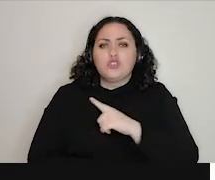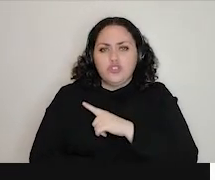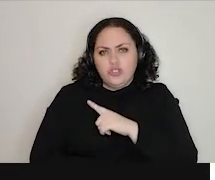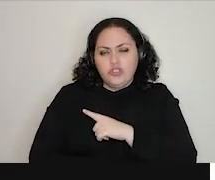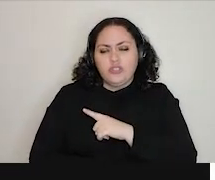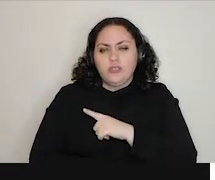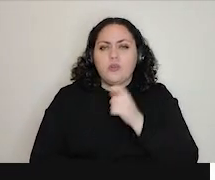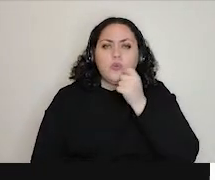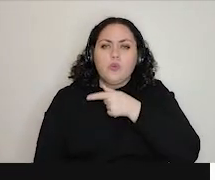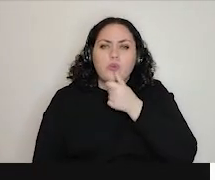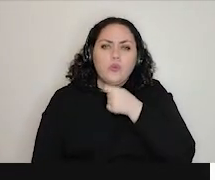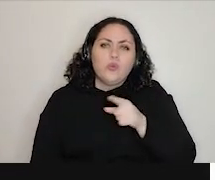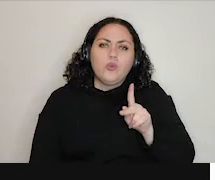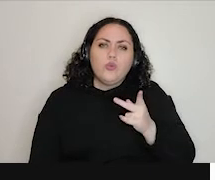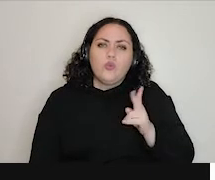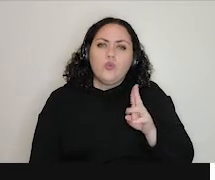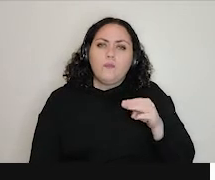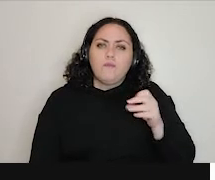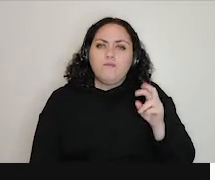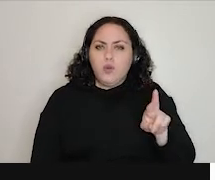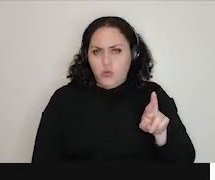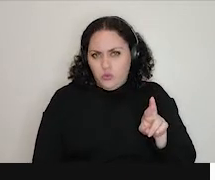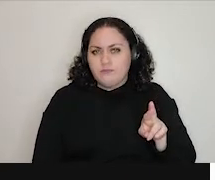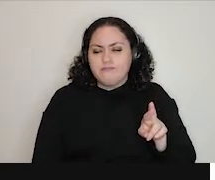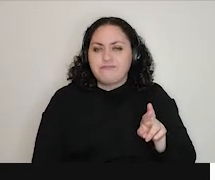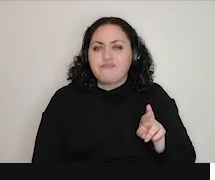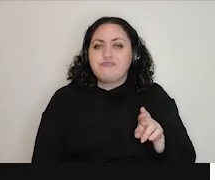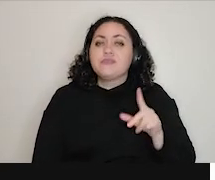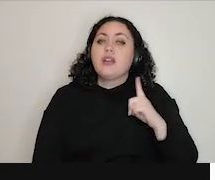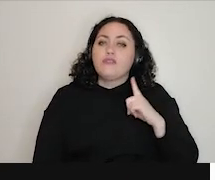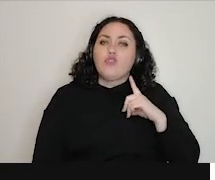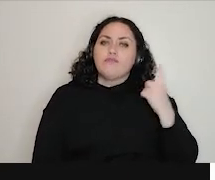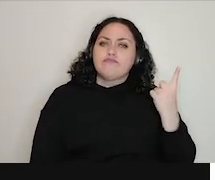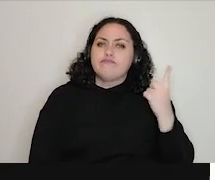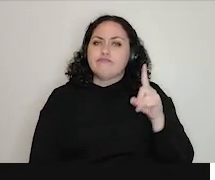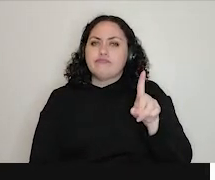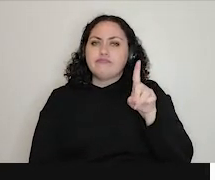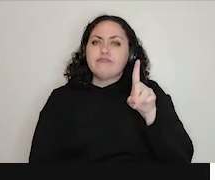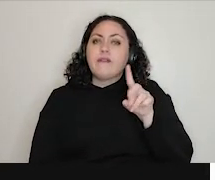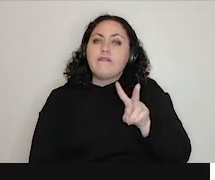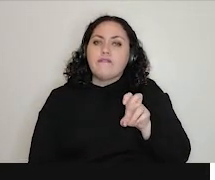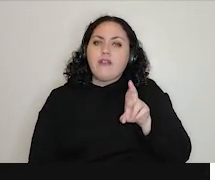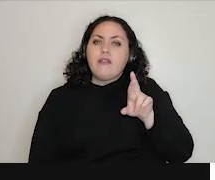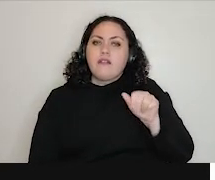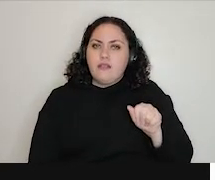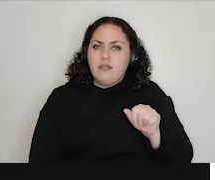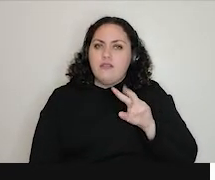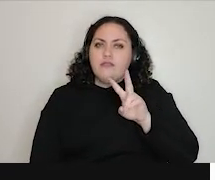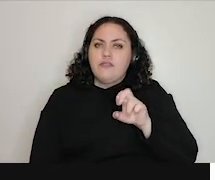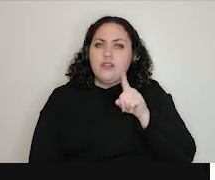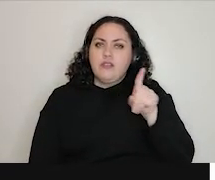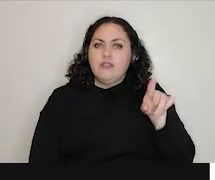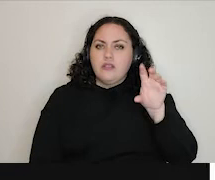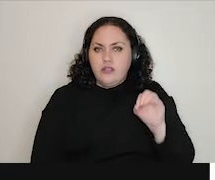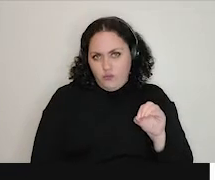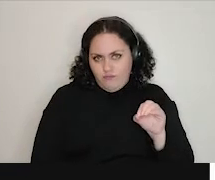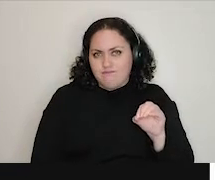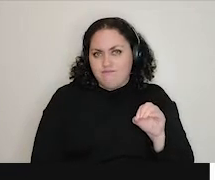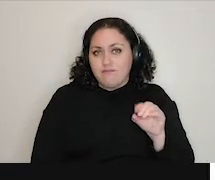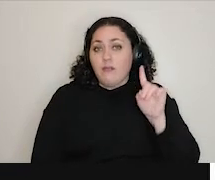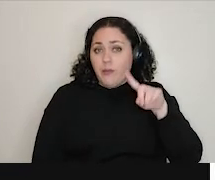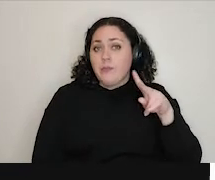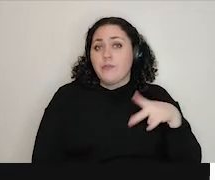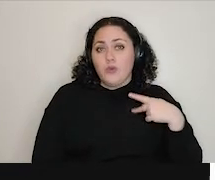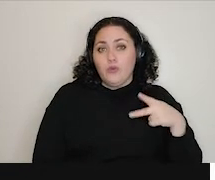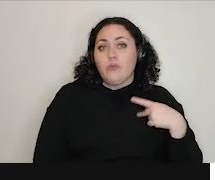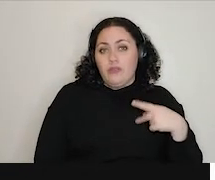vão com certeza lembrar, que era um quadro de humor. Né? E aí tinha aquele quadro que aparecia, então, a Vera